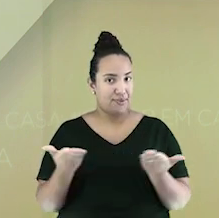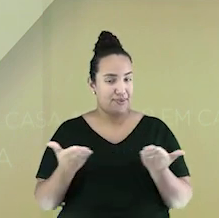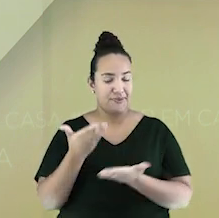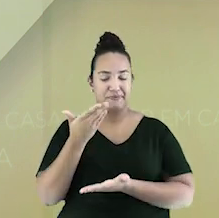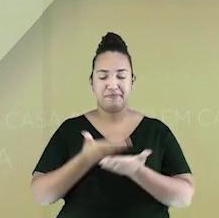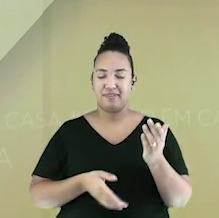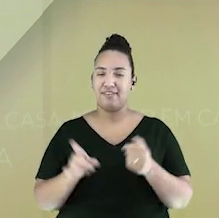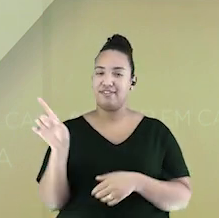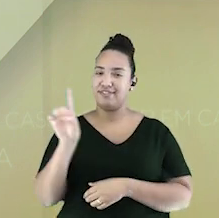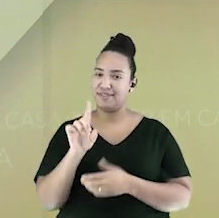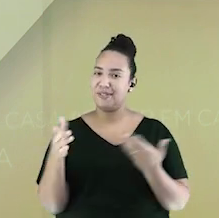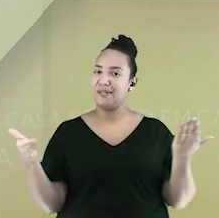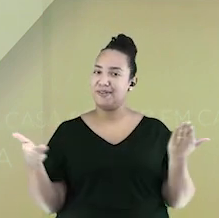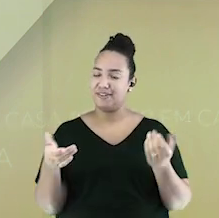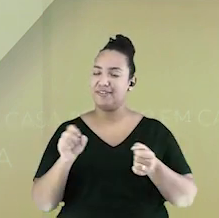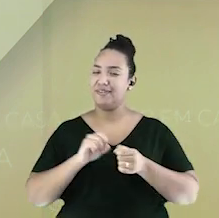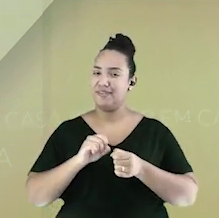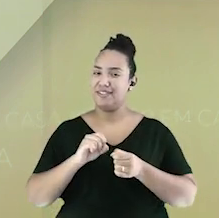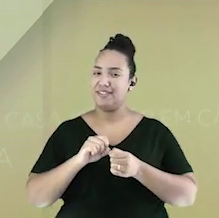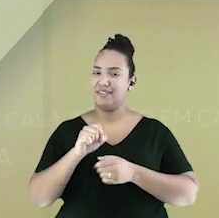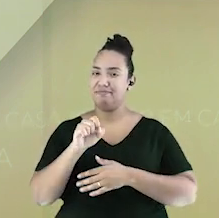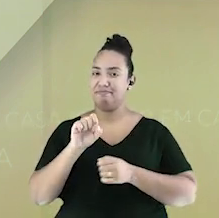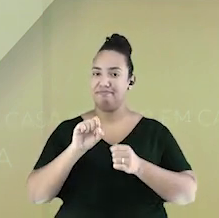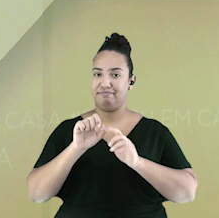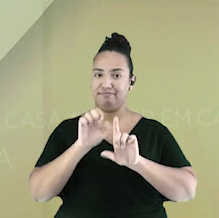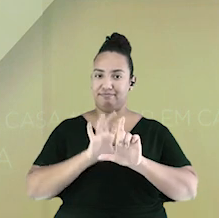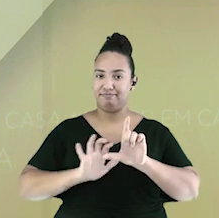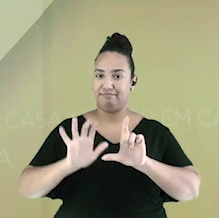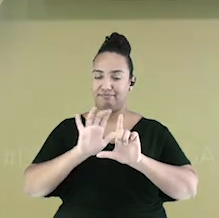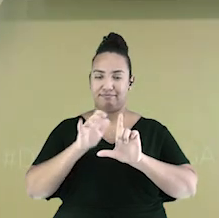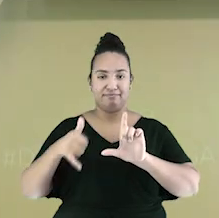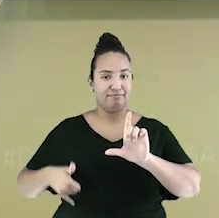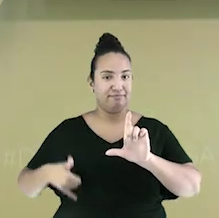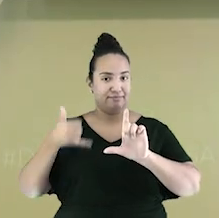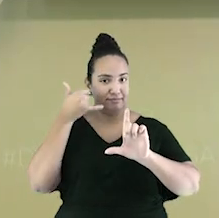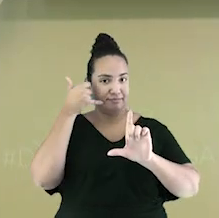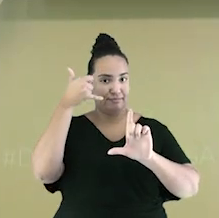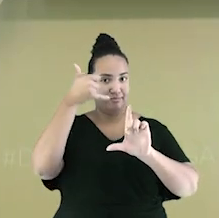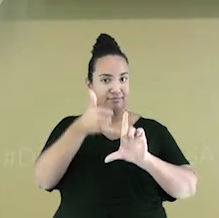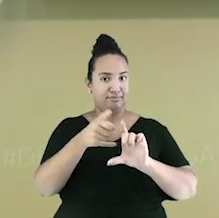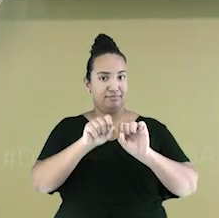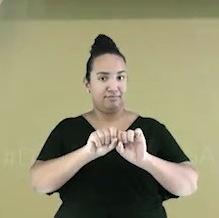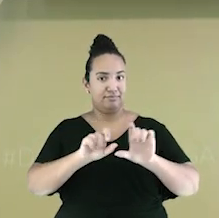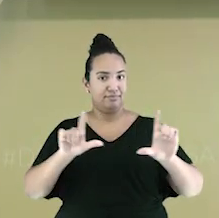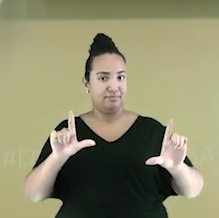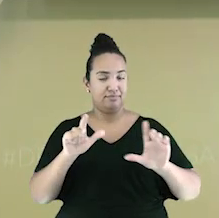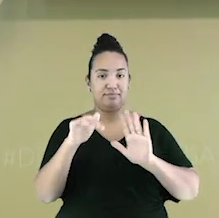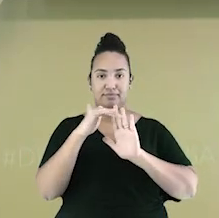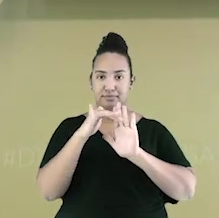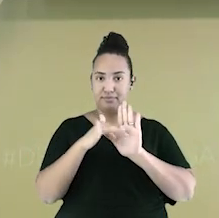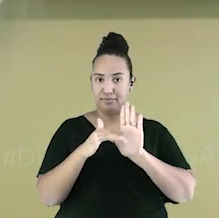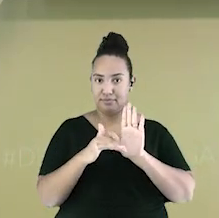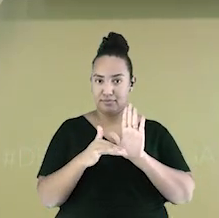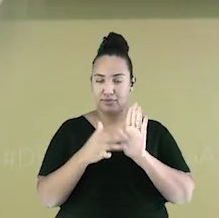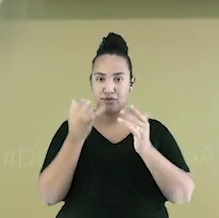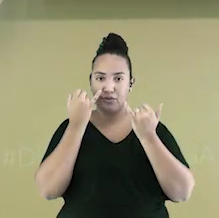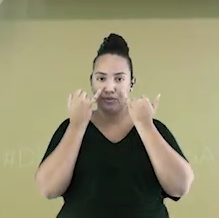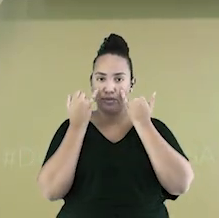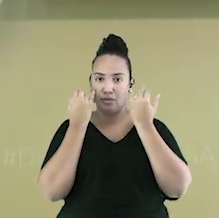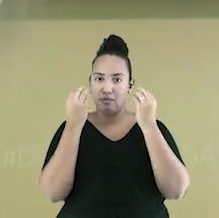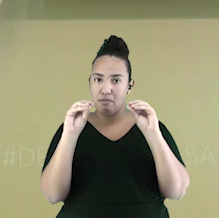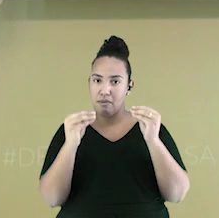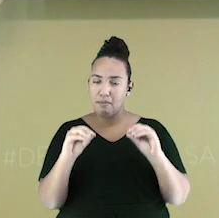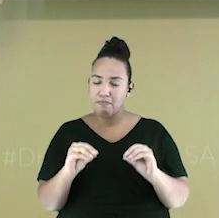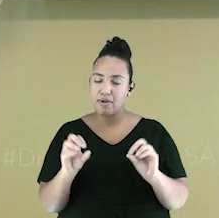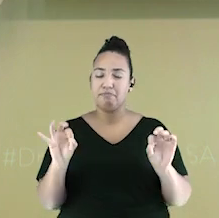de hoje, não perca tempo e já faça isso antes que a aula acabe. É só escanear o QR Code que está aí na sua tela, preencher